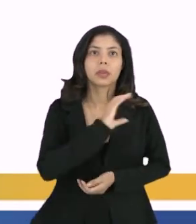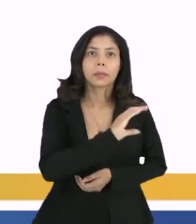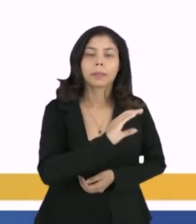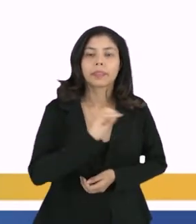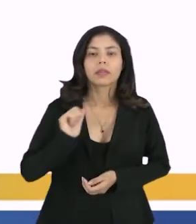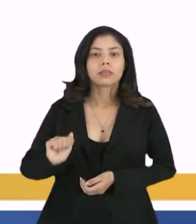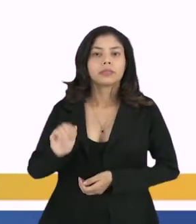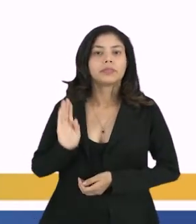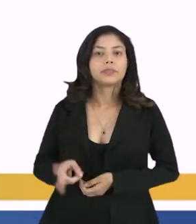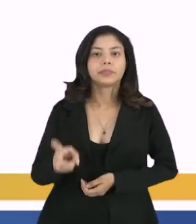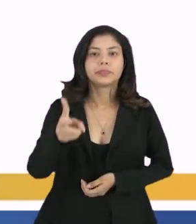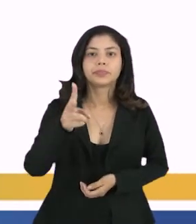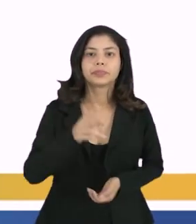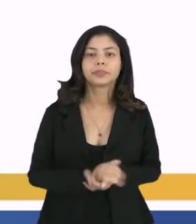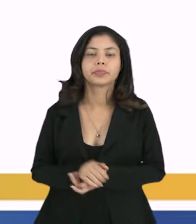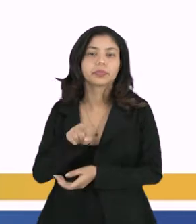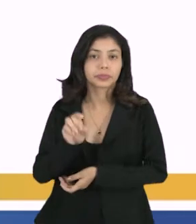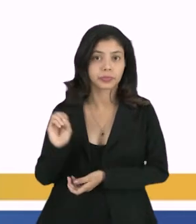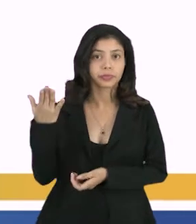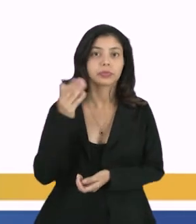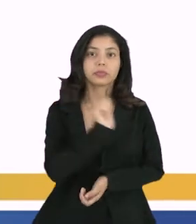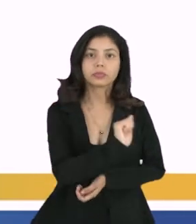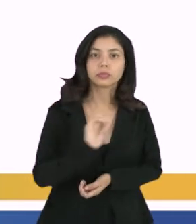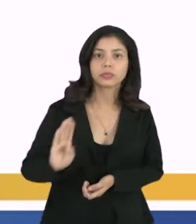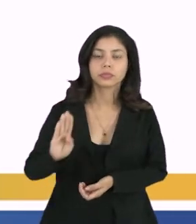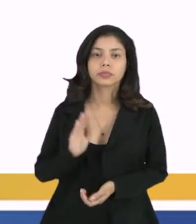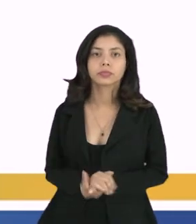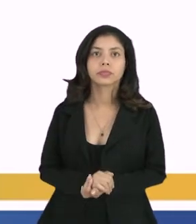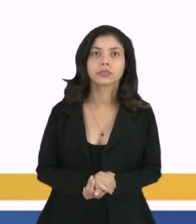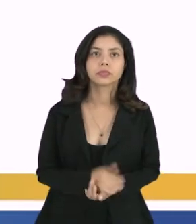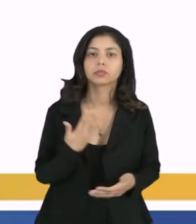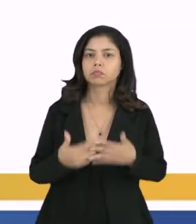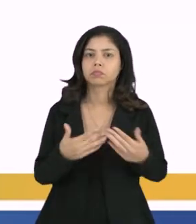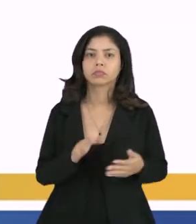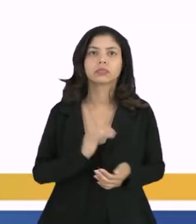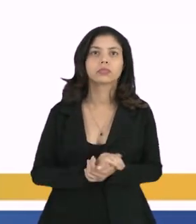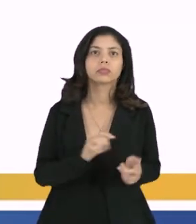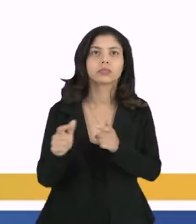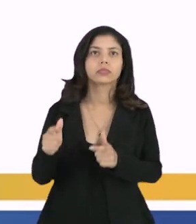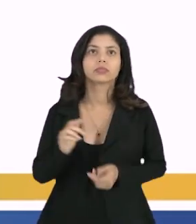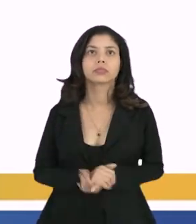constantes, não nulas. No caso, o A e o B, né? O C pode ser qualquer uma.